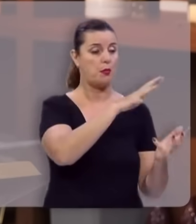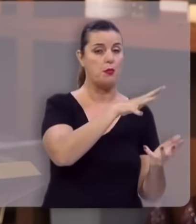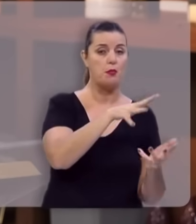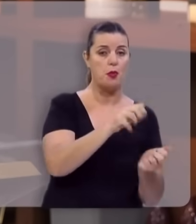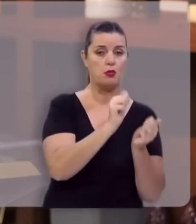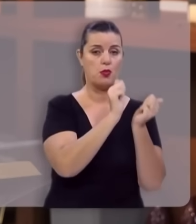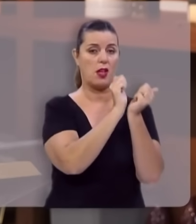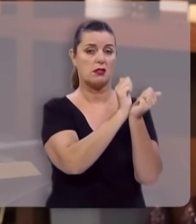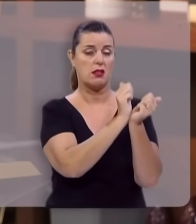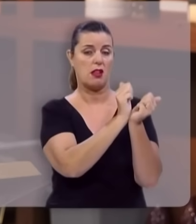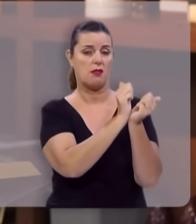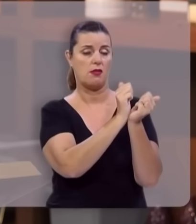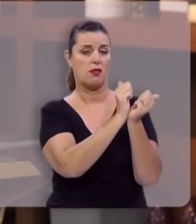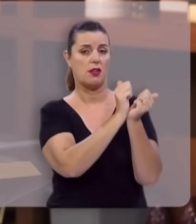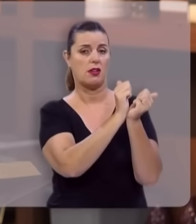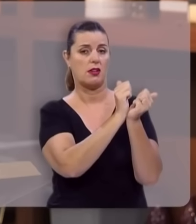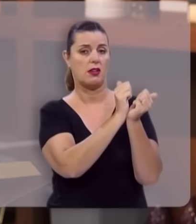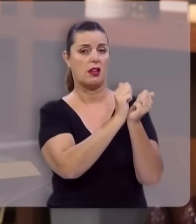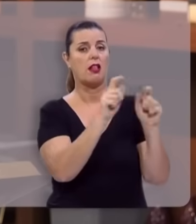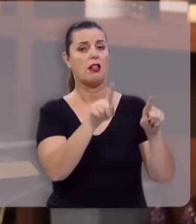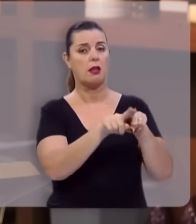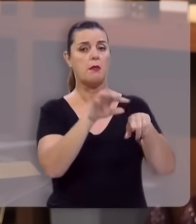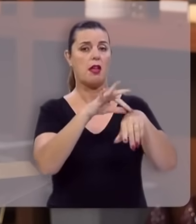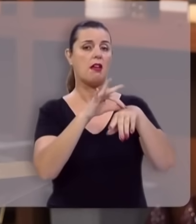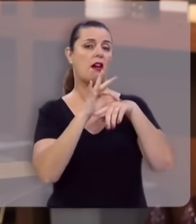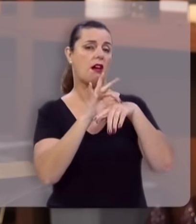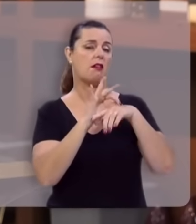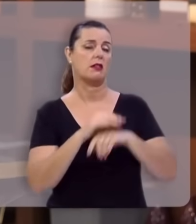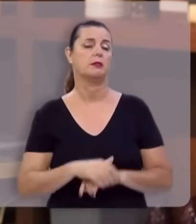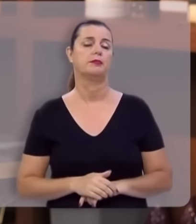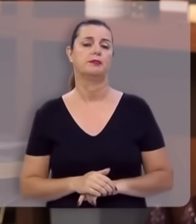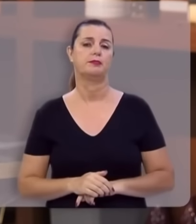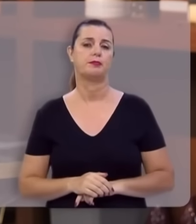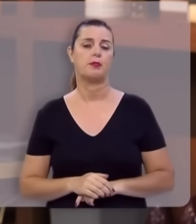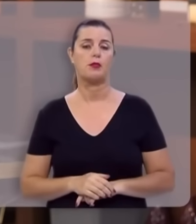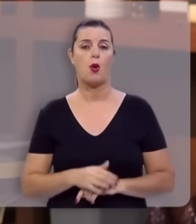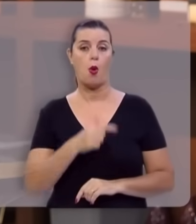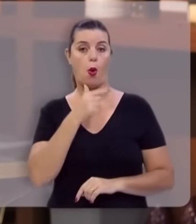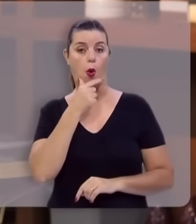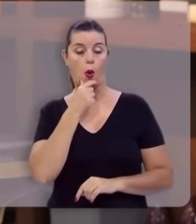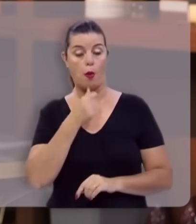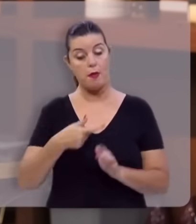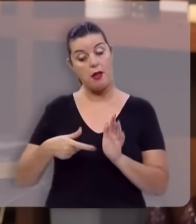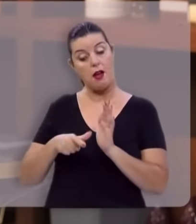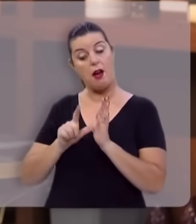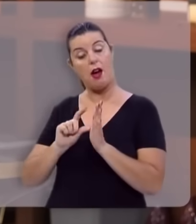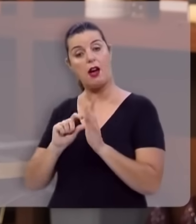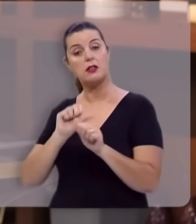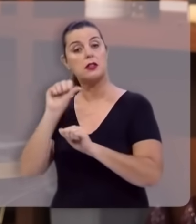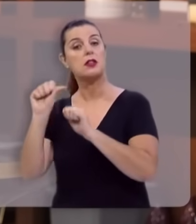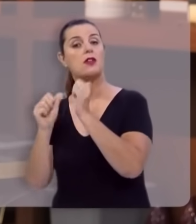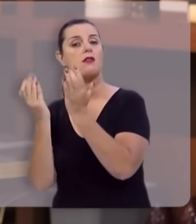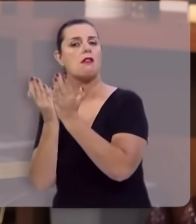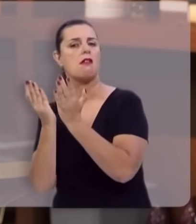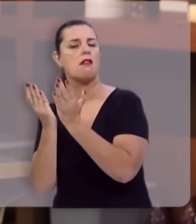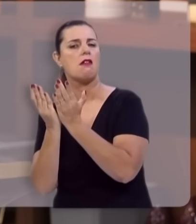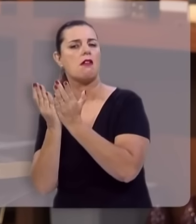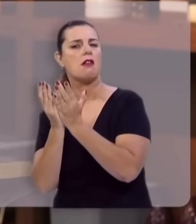e da carne. O homem, antes da sua conversão, da sua